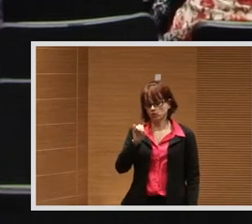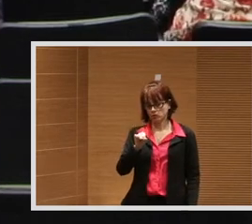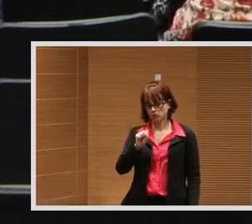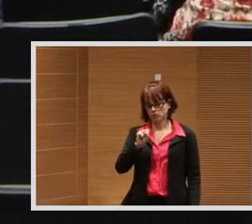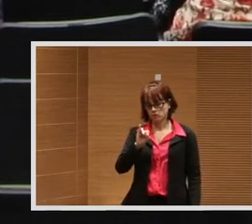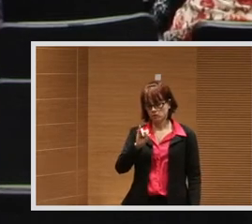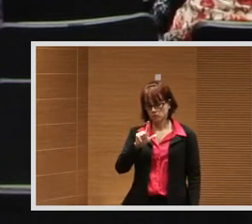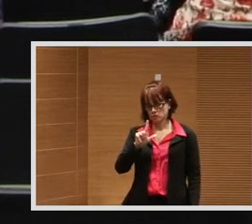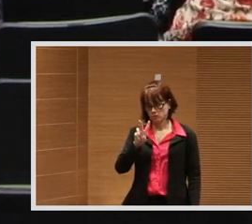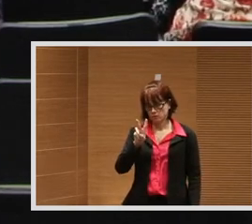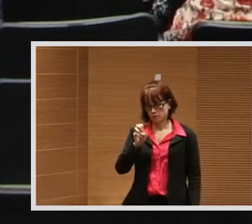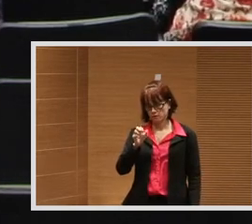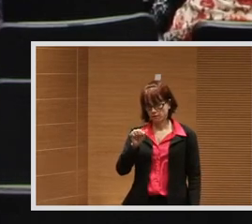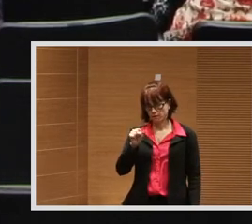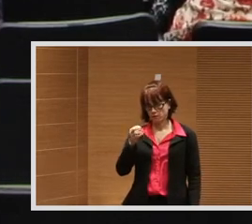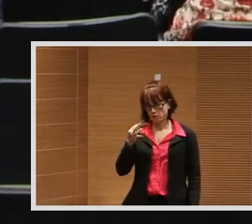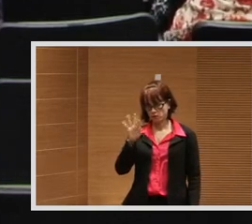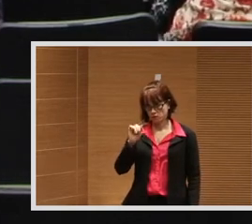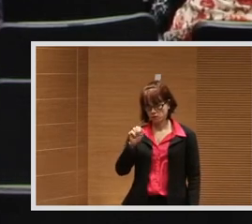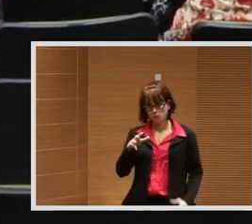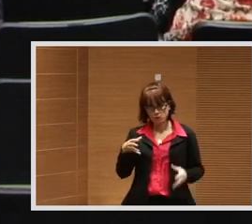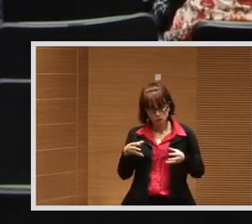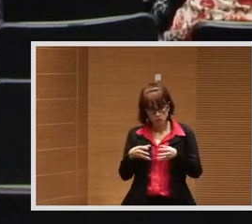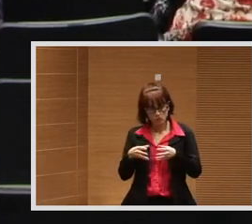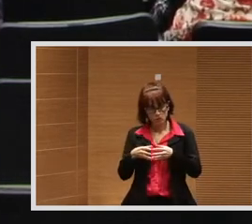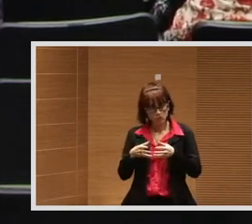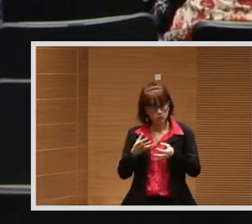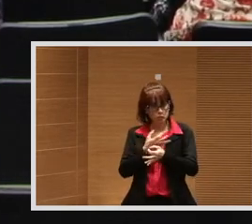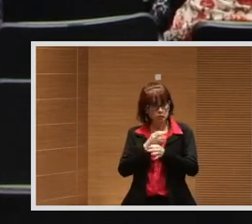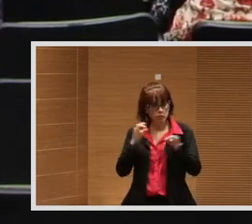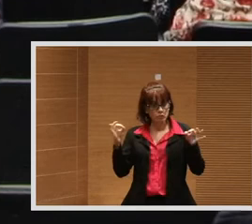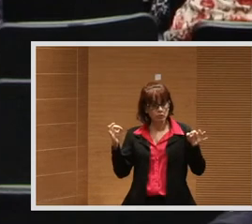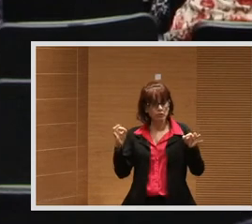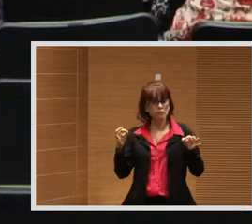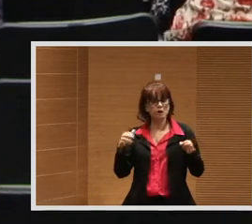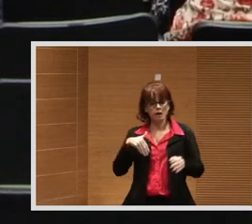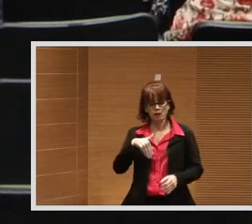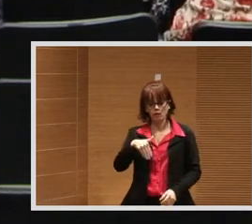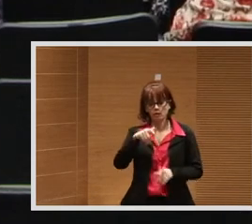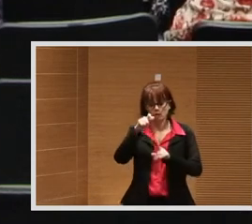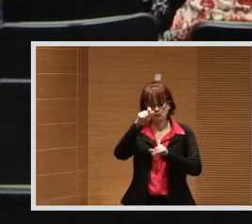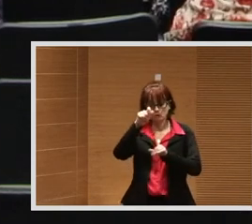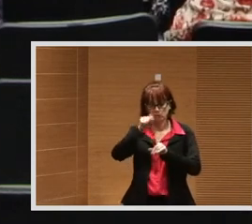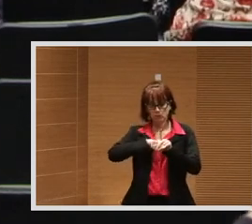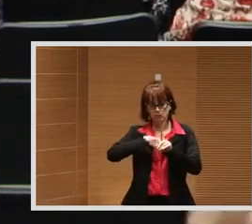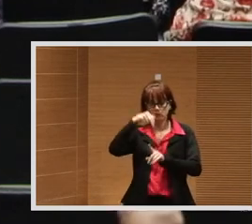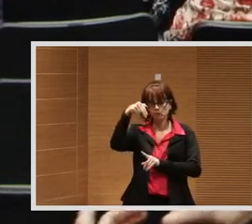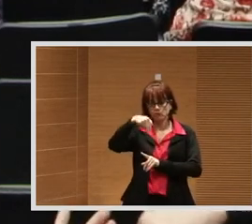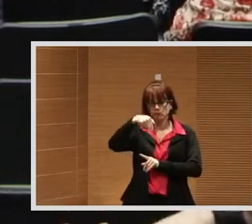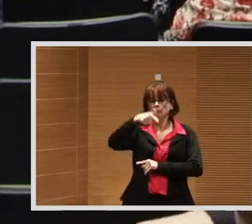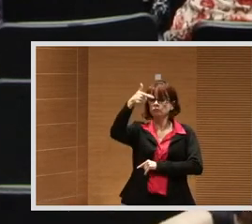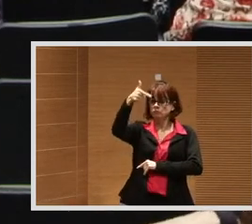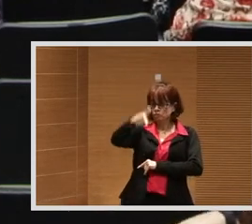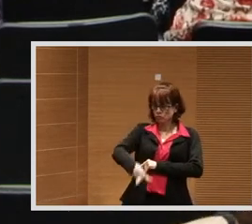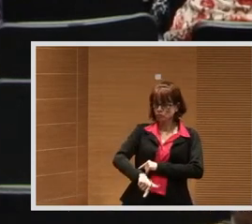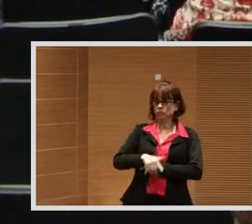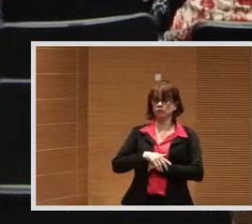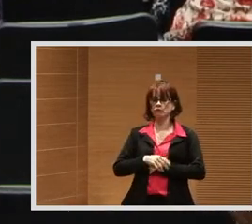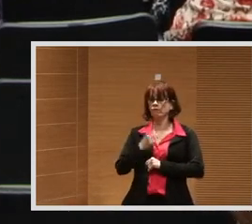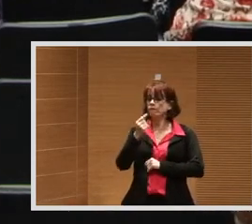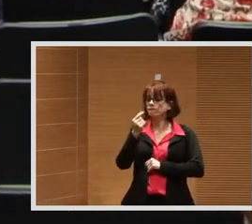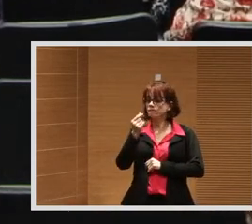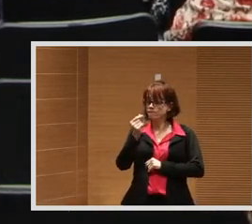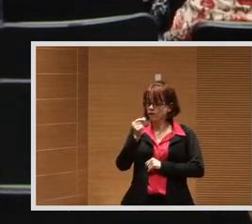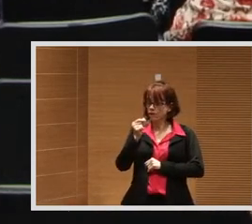que a direção do teatro convidou o grupo para estrear agora no mês de novembro. Eles vão ficar o mês todo em novembro a preços